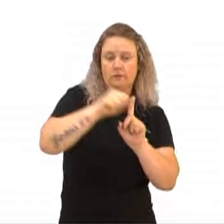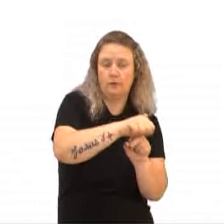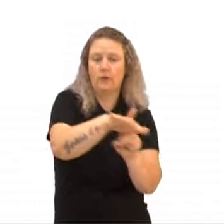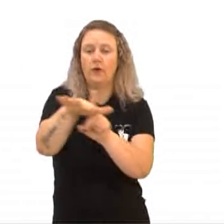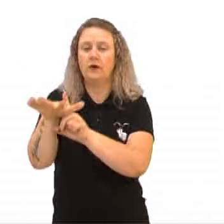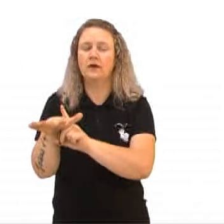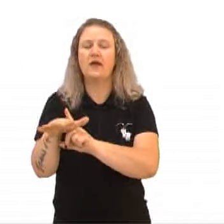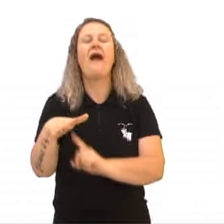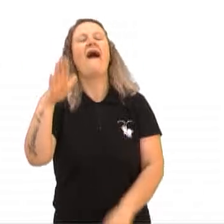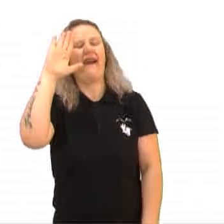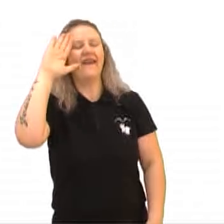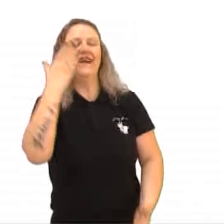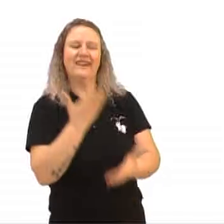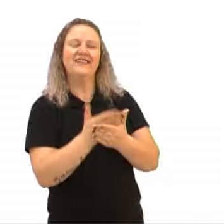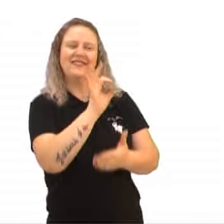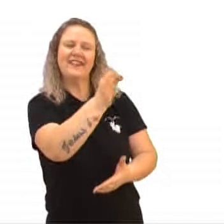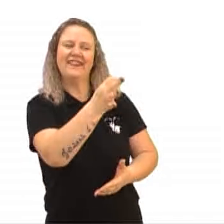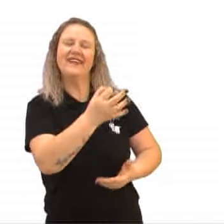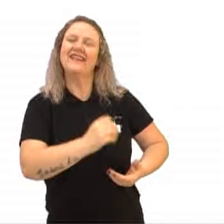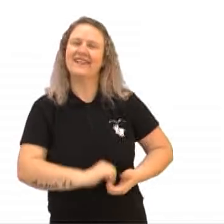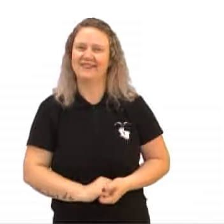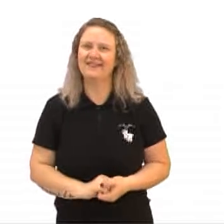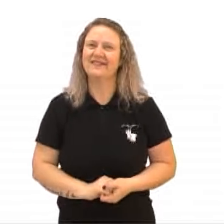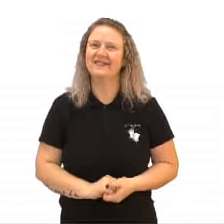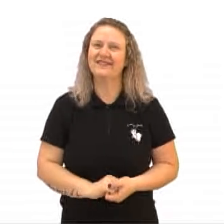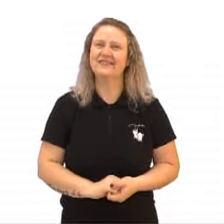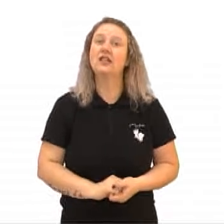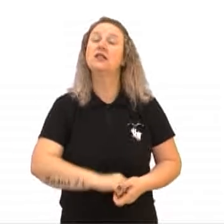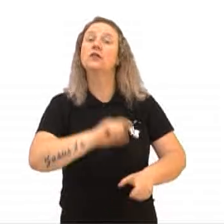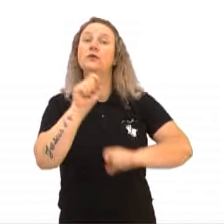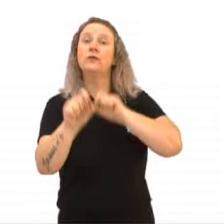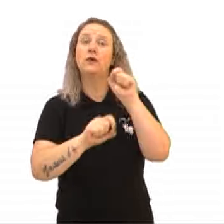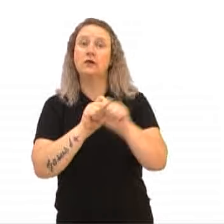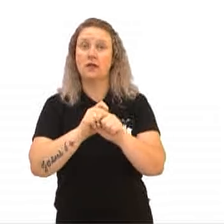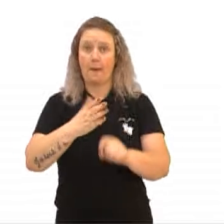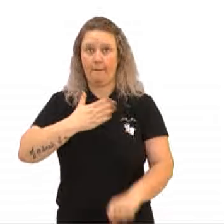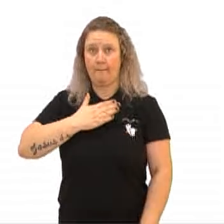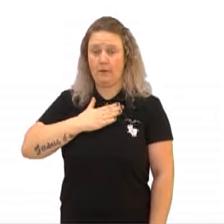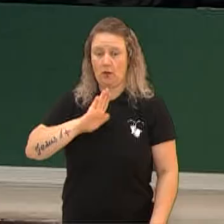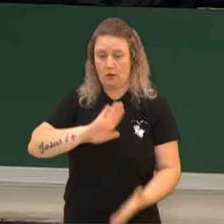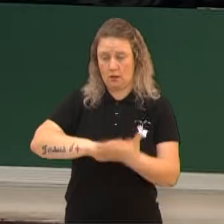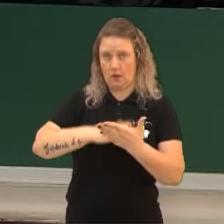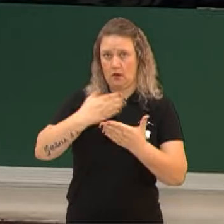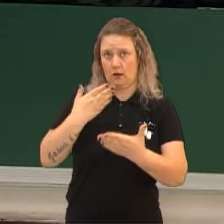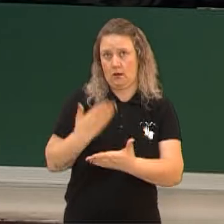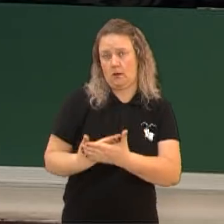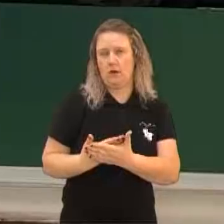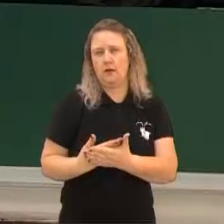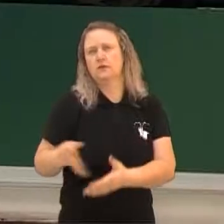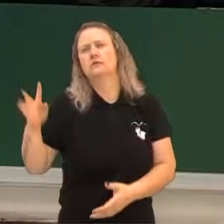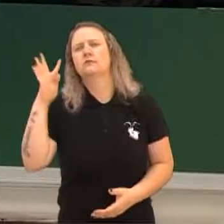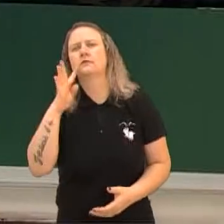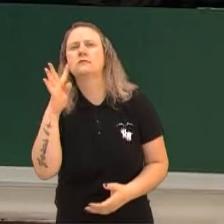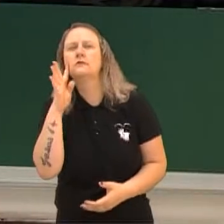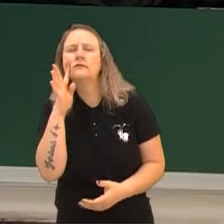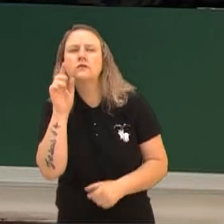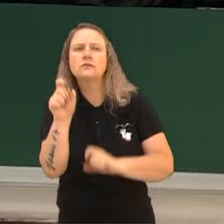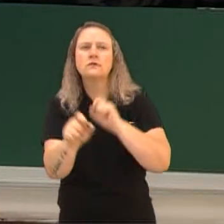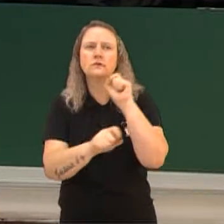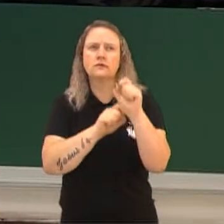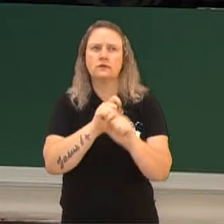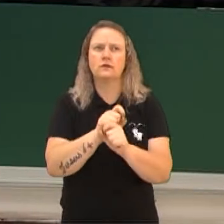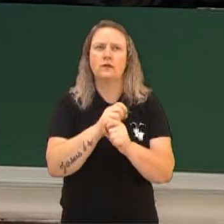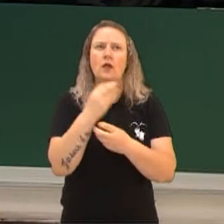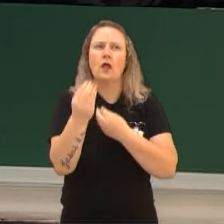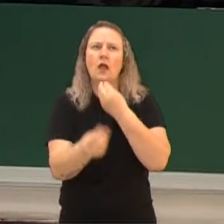Então é bem interessante a fala dele aqui. Eu, na minha interpretação, acho bem legal a hora que ele fala aqui, ó. É